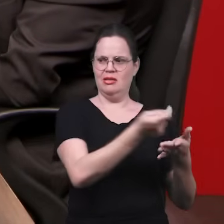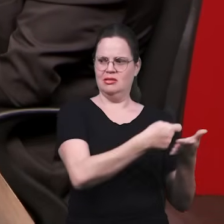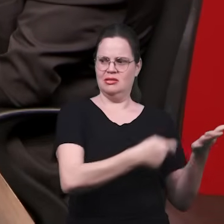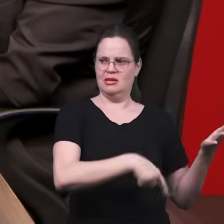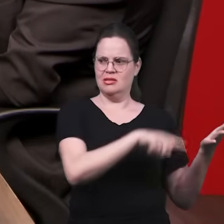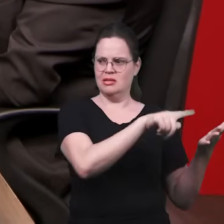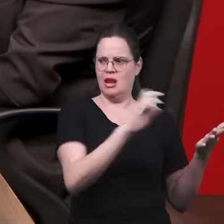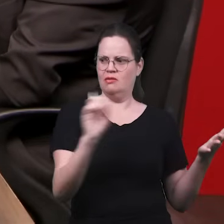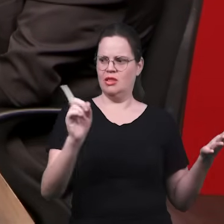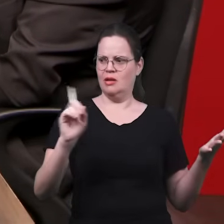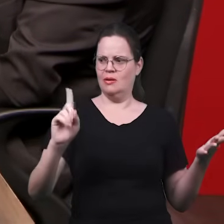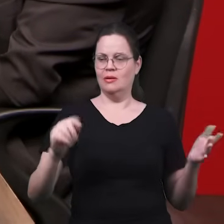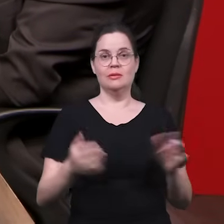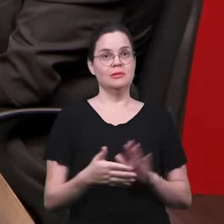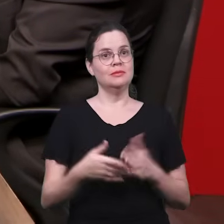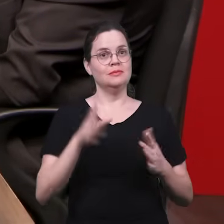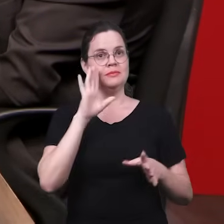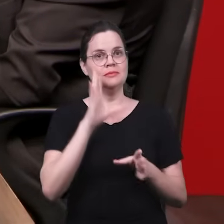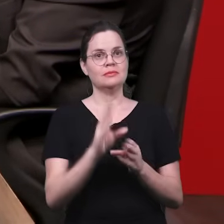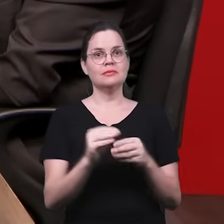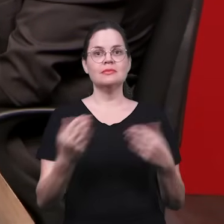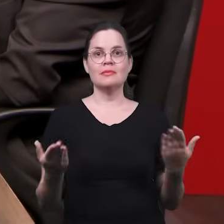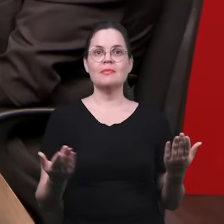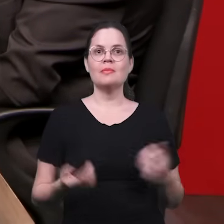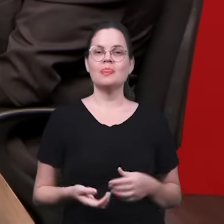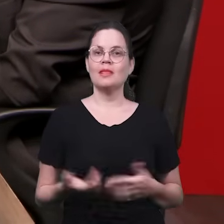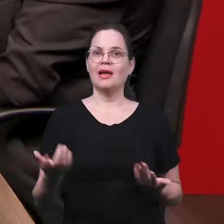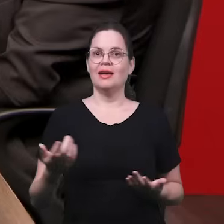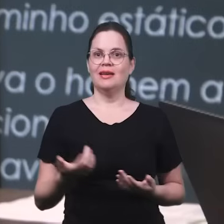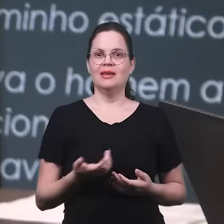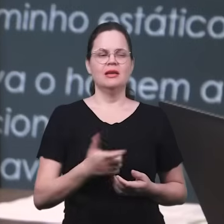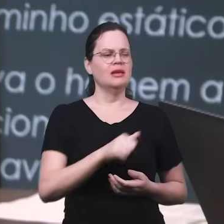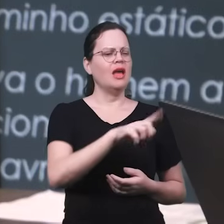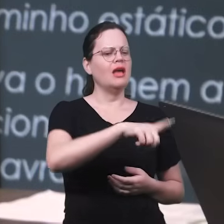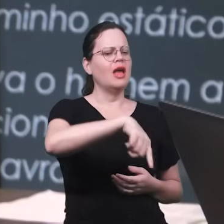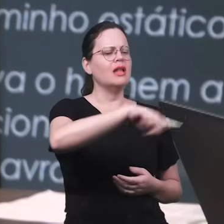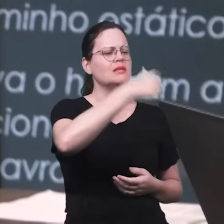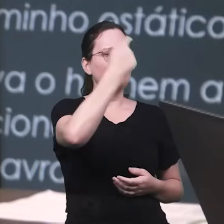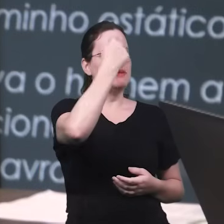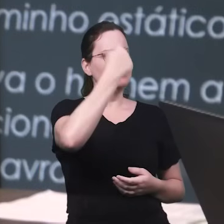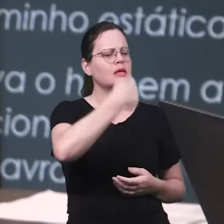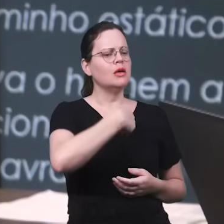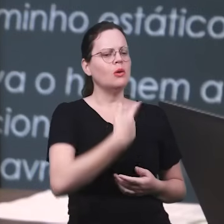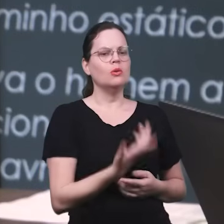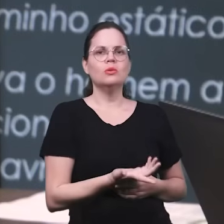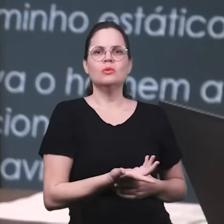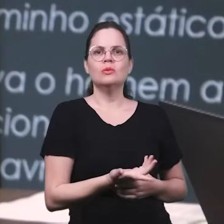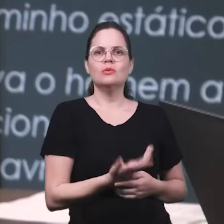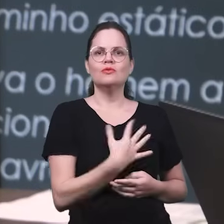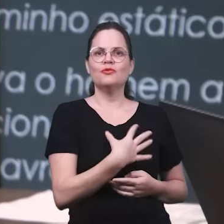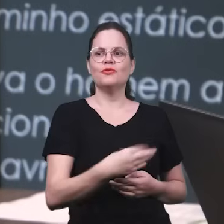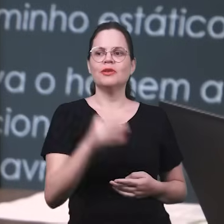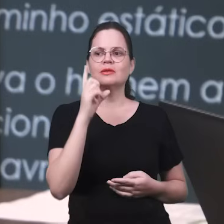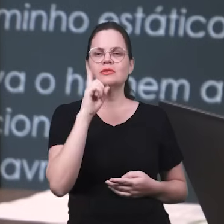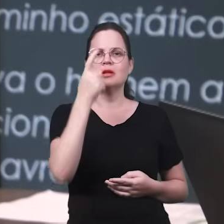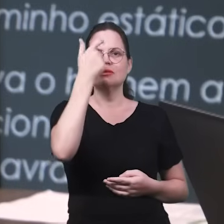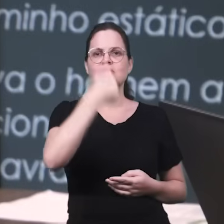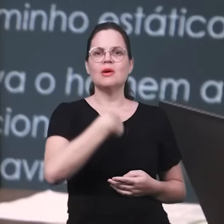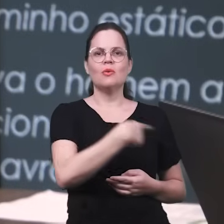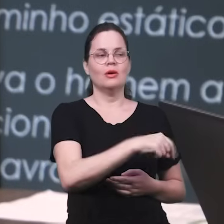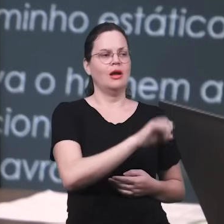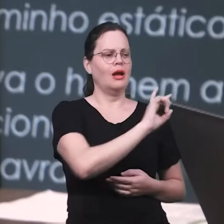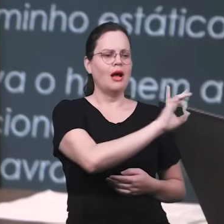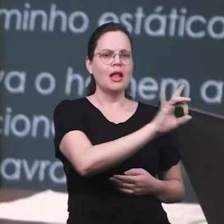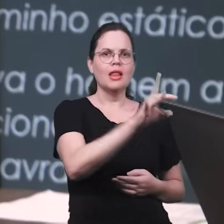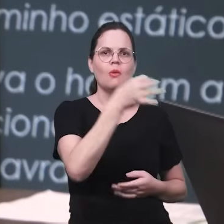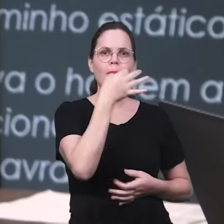aquela parte também, né? Que dizem os homens ser o filho do homem. Então, cada um respondeu diferente do outro. Então,